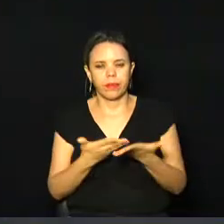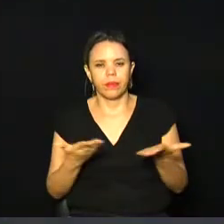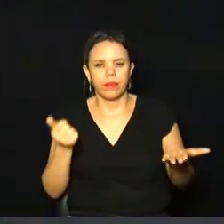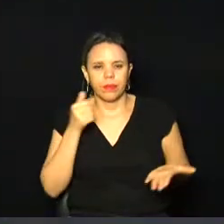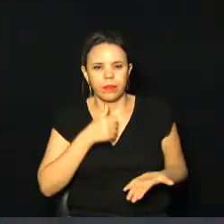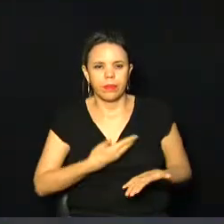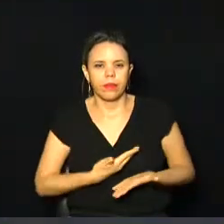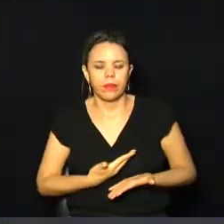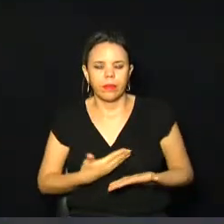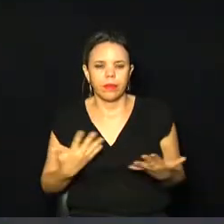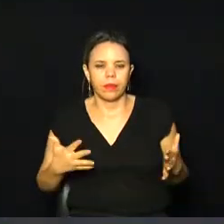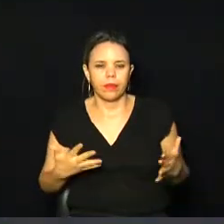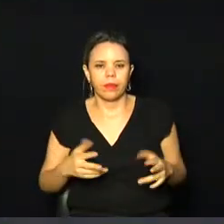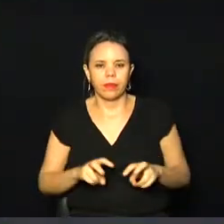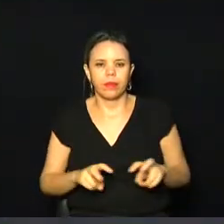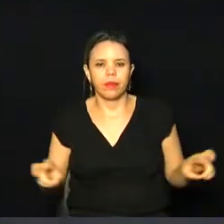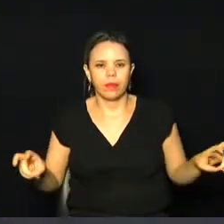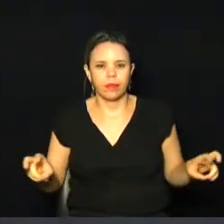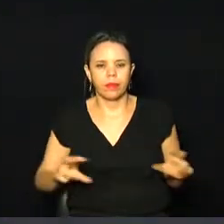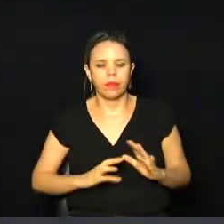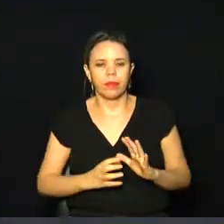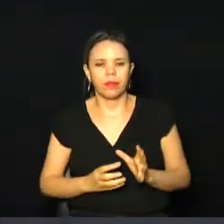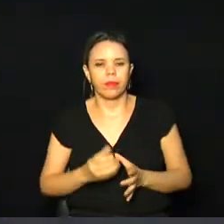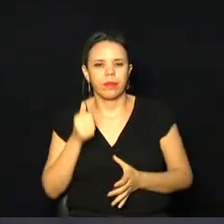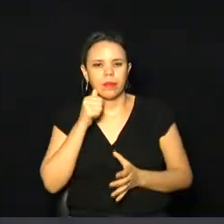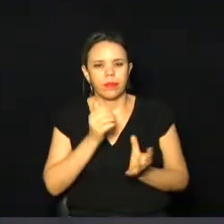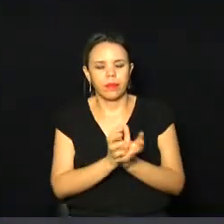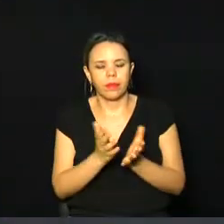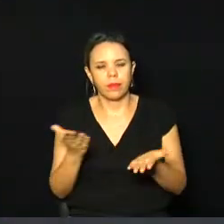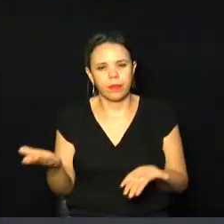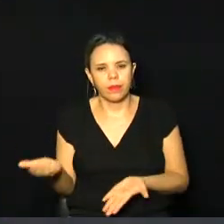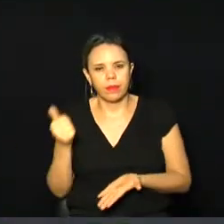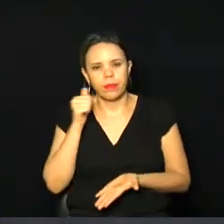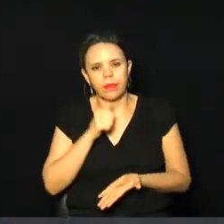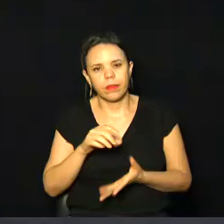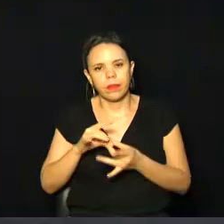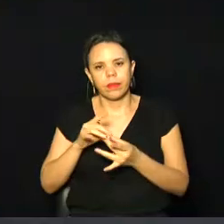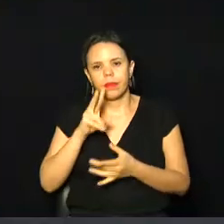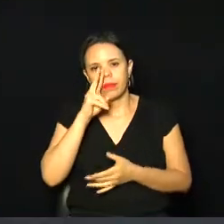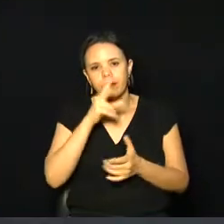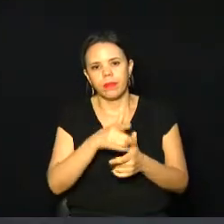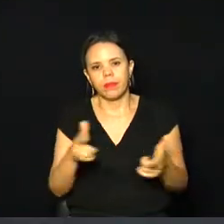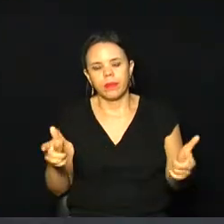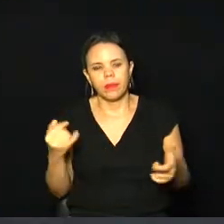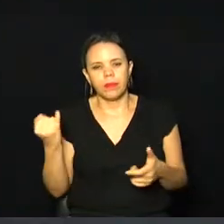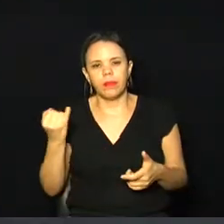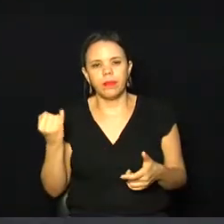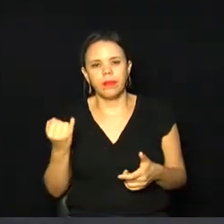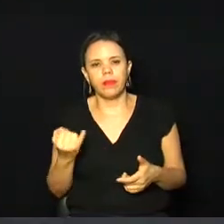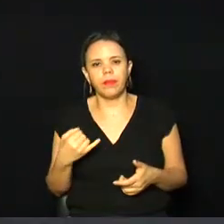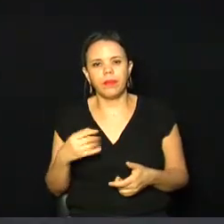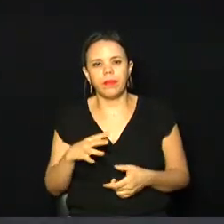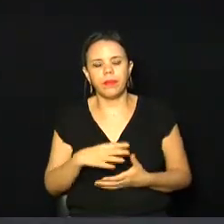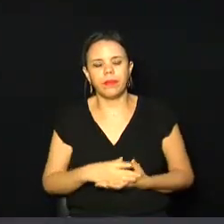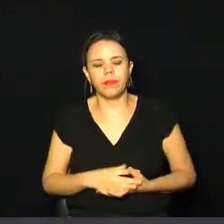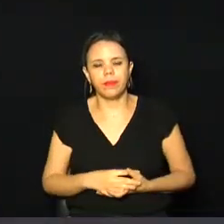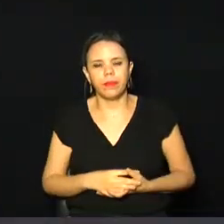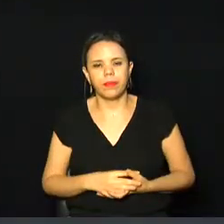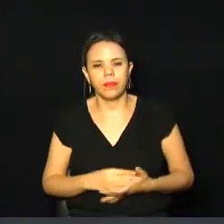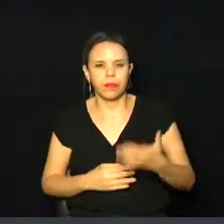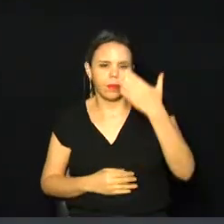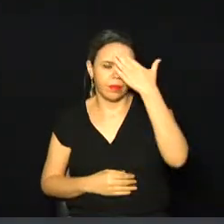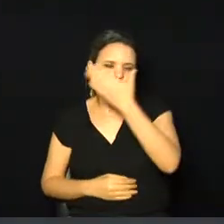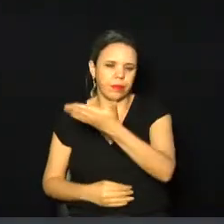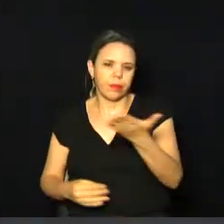colegas, parabéns pela essa bancada formada por mulheres muito fortes. importante sim para a nossa região. Obrigada a